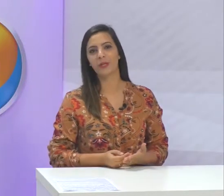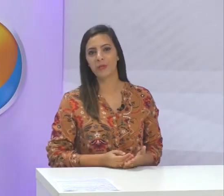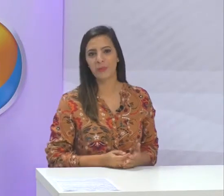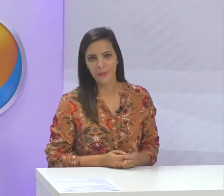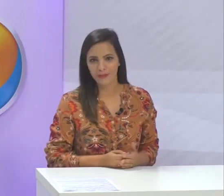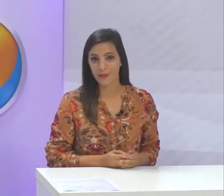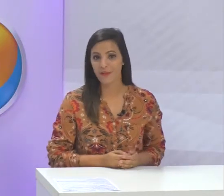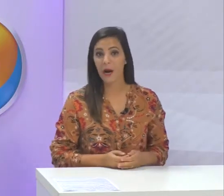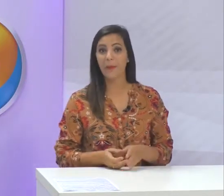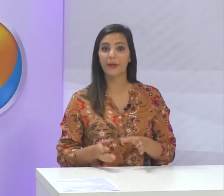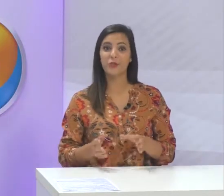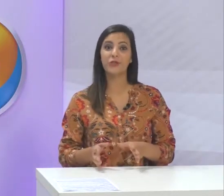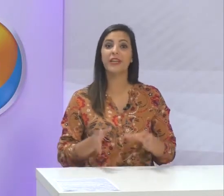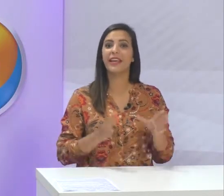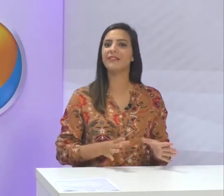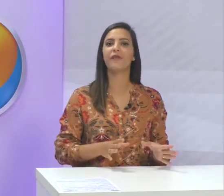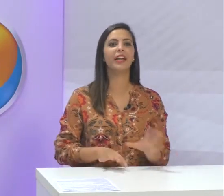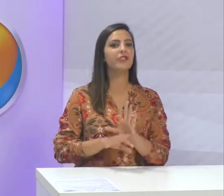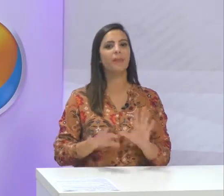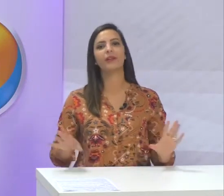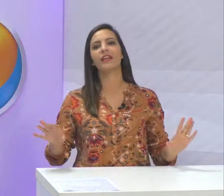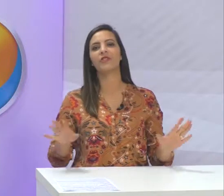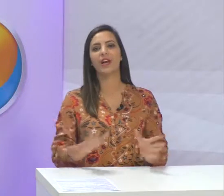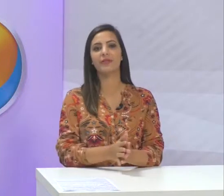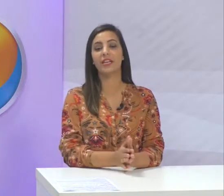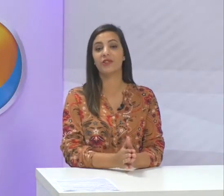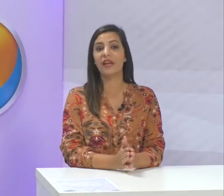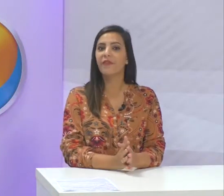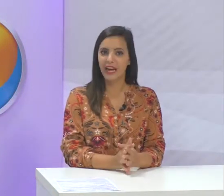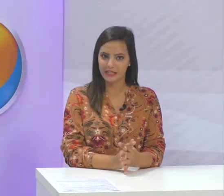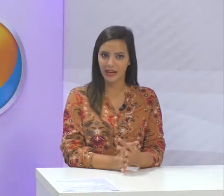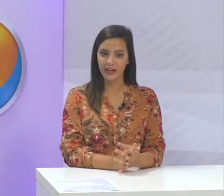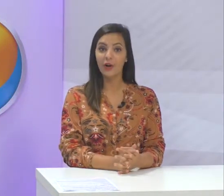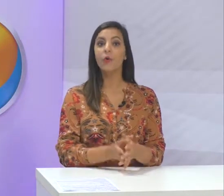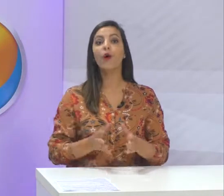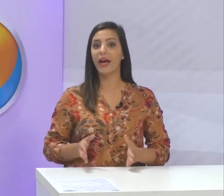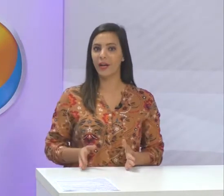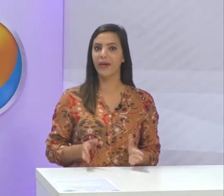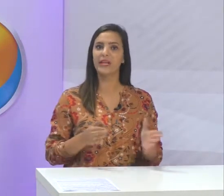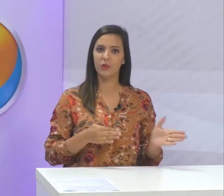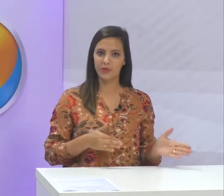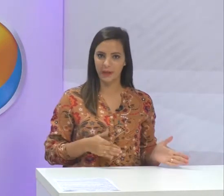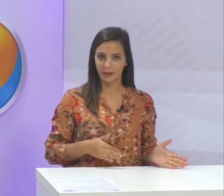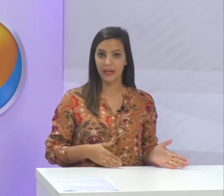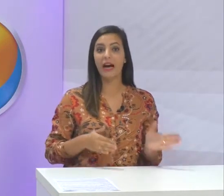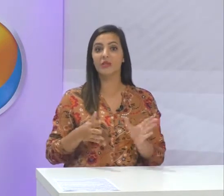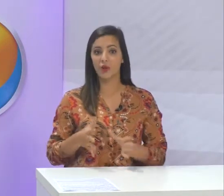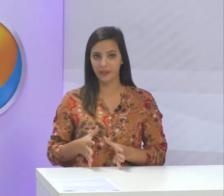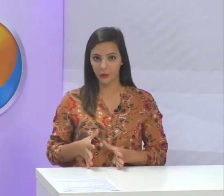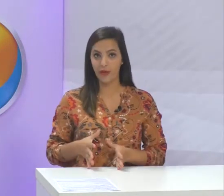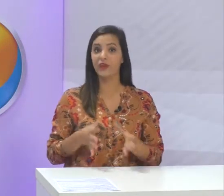passaporte para o festival a partir de quinta-feira já podem retirar os kits da festa o horário é das 11 da manhã